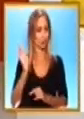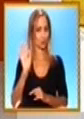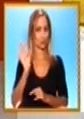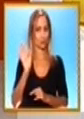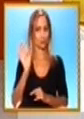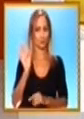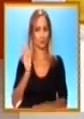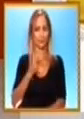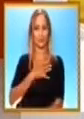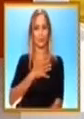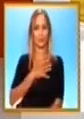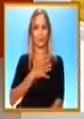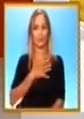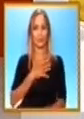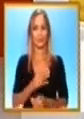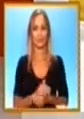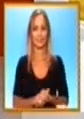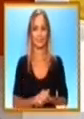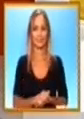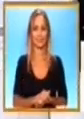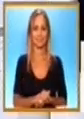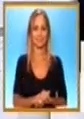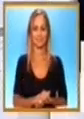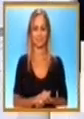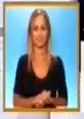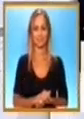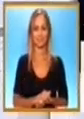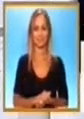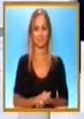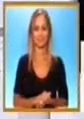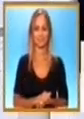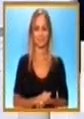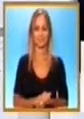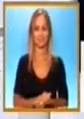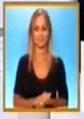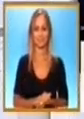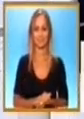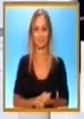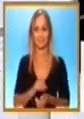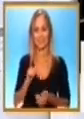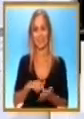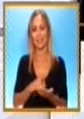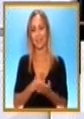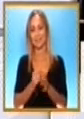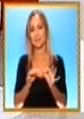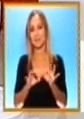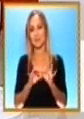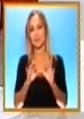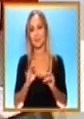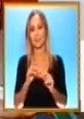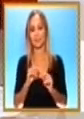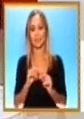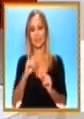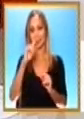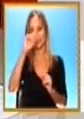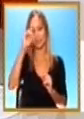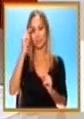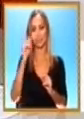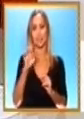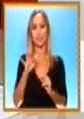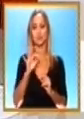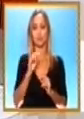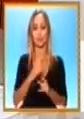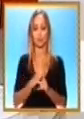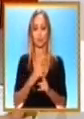Não quero que ninguém tenha. Florbela. Aqui há sempre igualdade e o difícil foi escolher